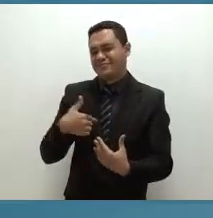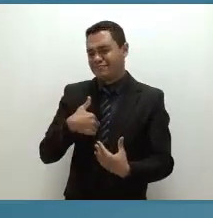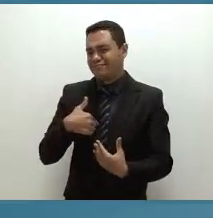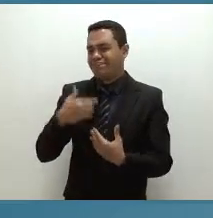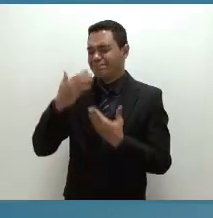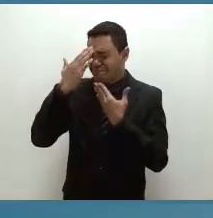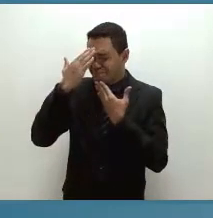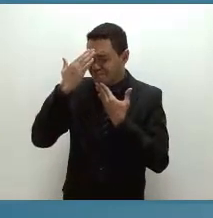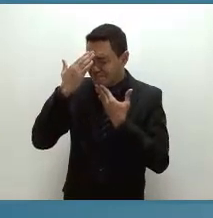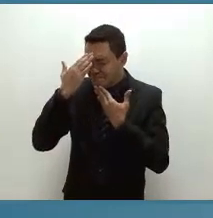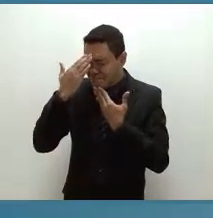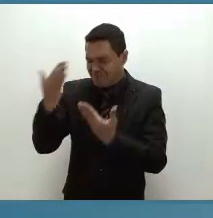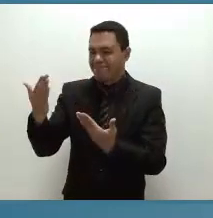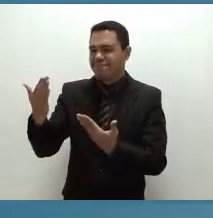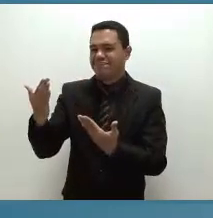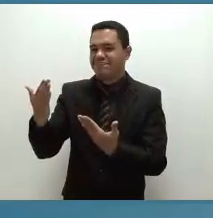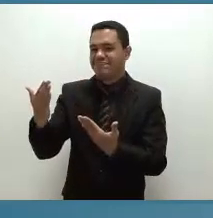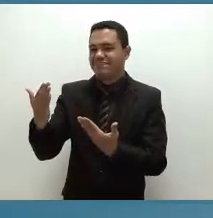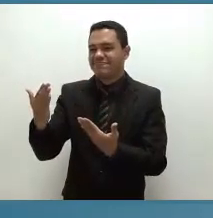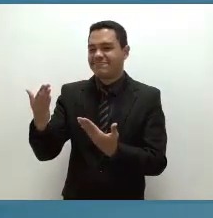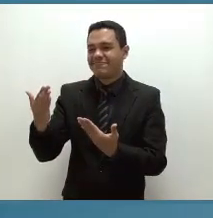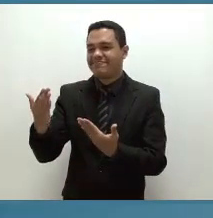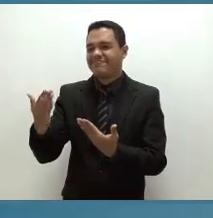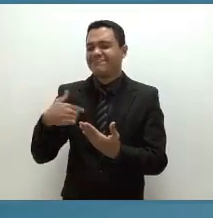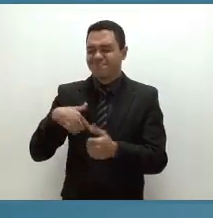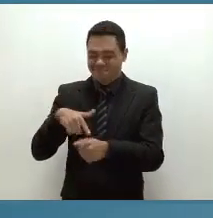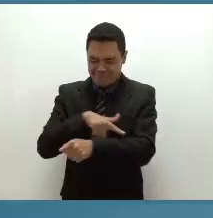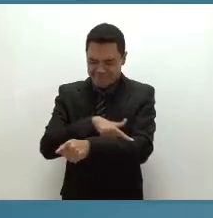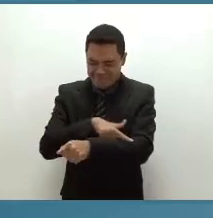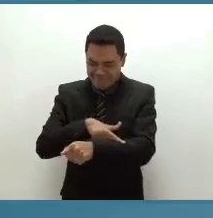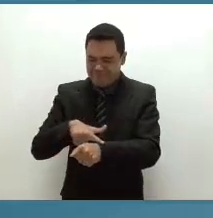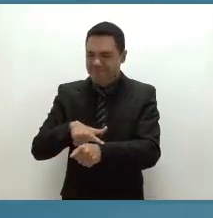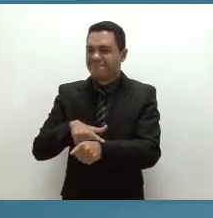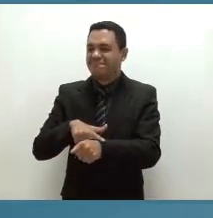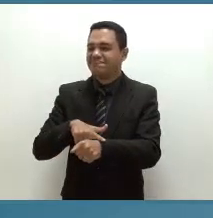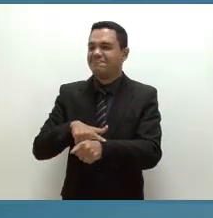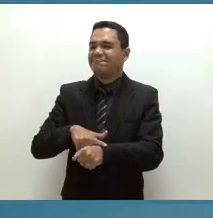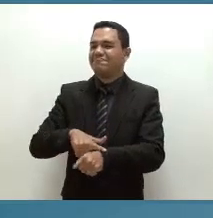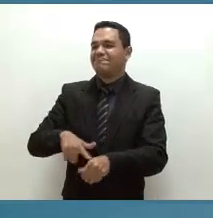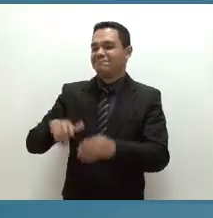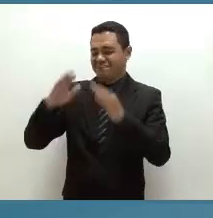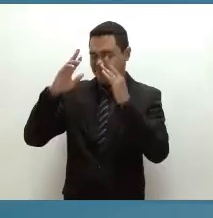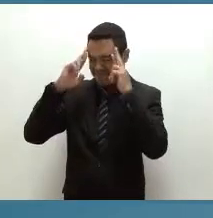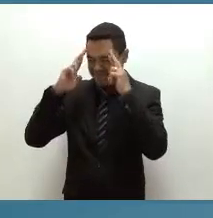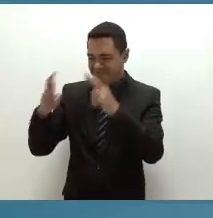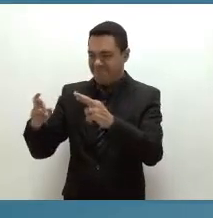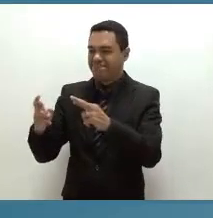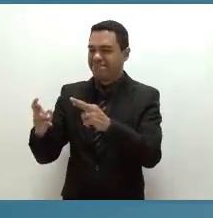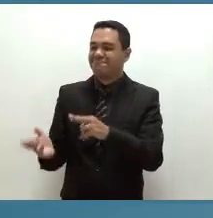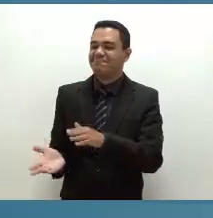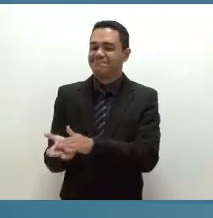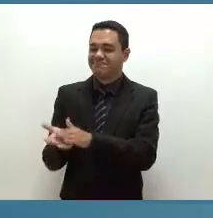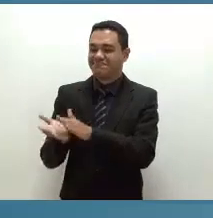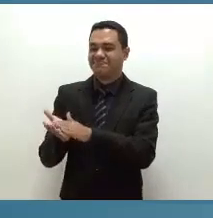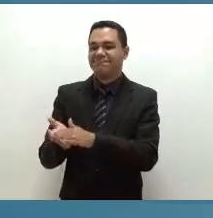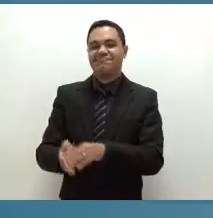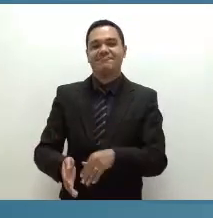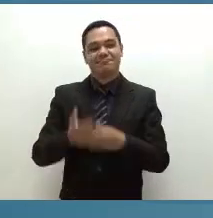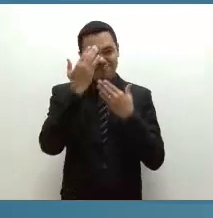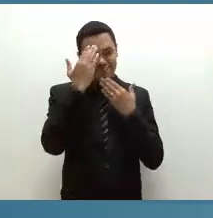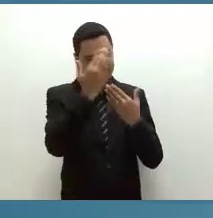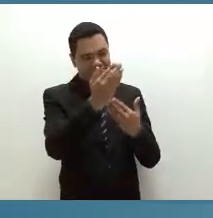homenagem, meu preito de respeito e consideração a Vossa Excelência. Muito obrigada, presidente.